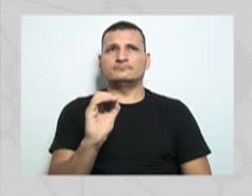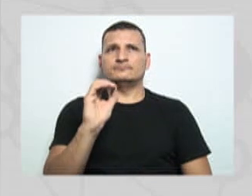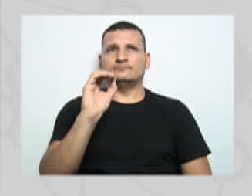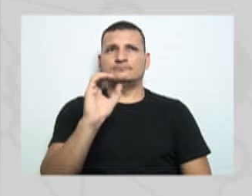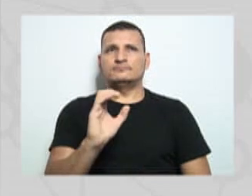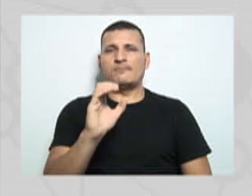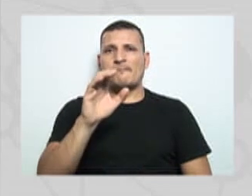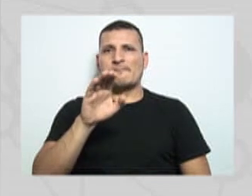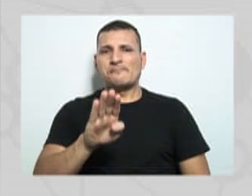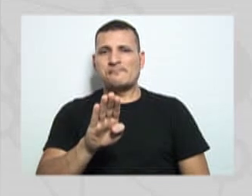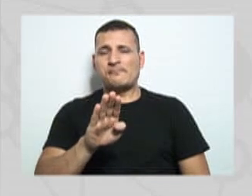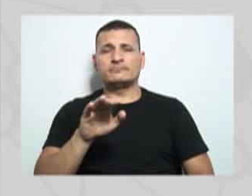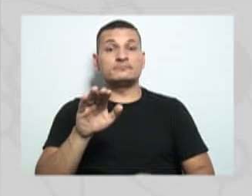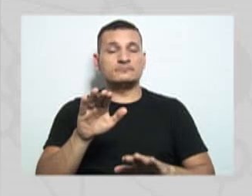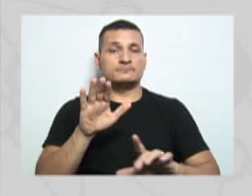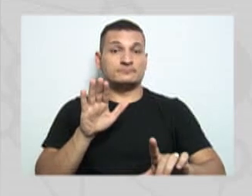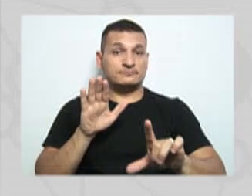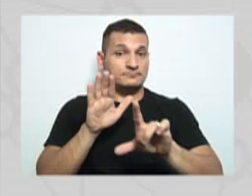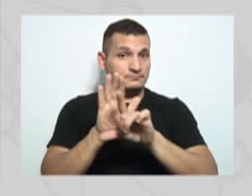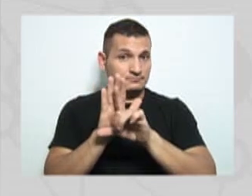acordo com a Lei número